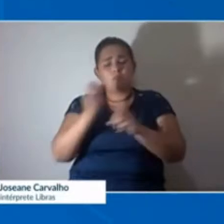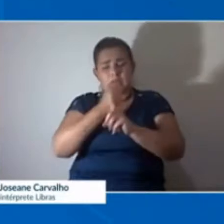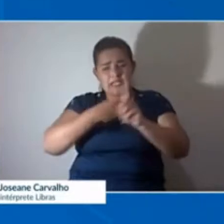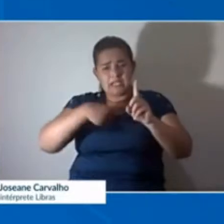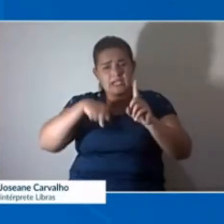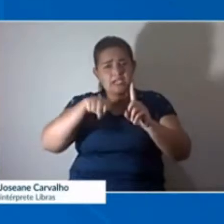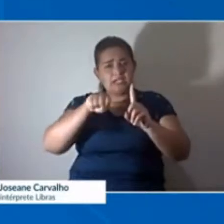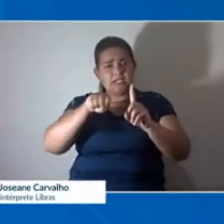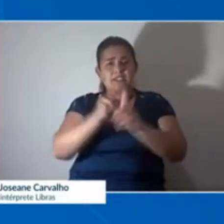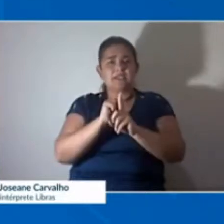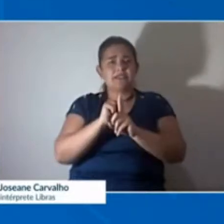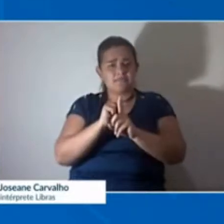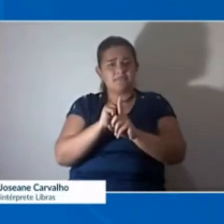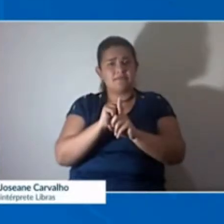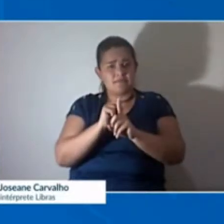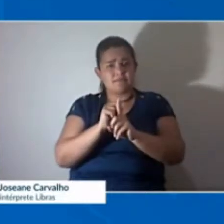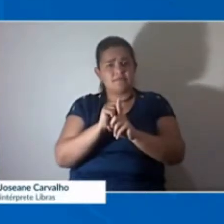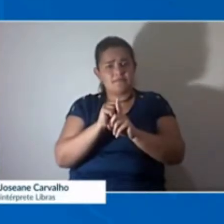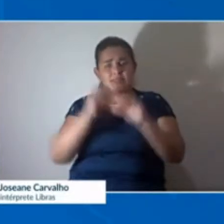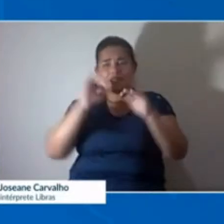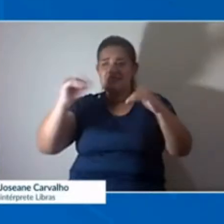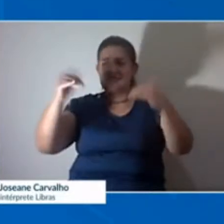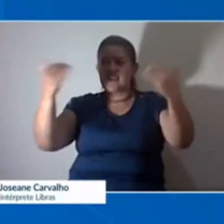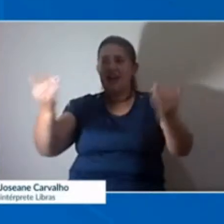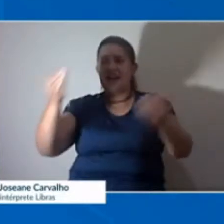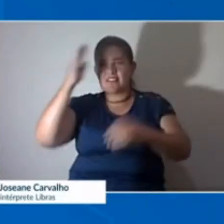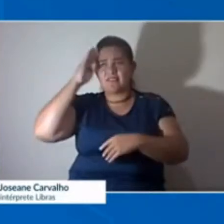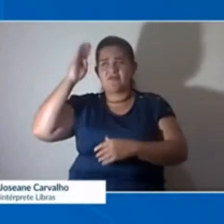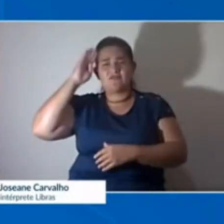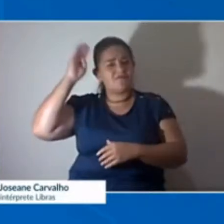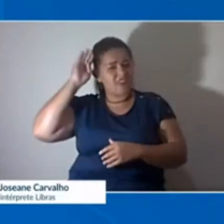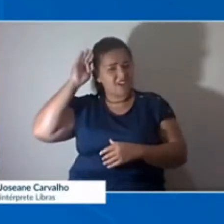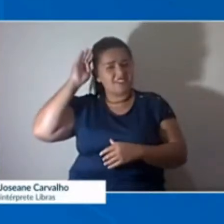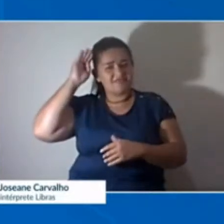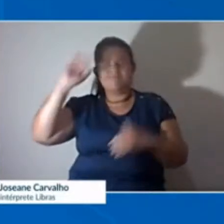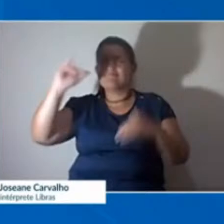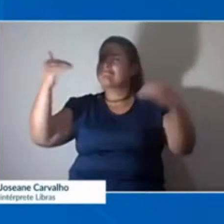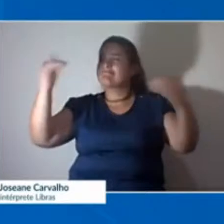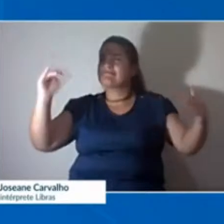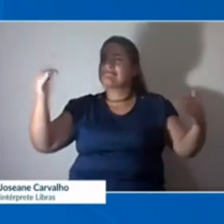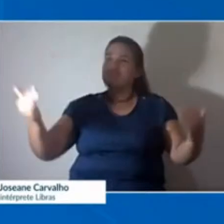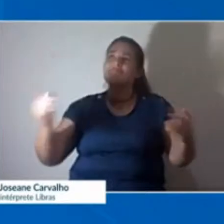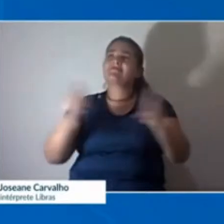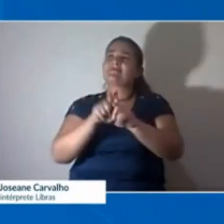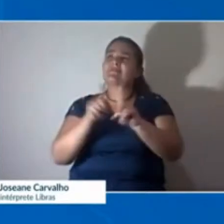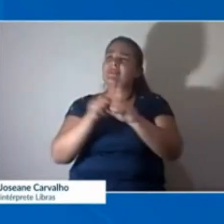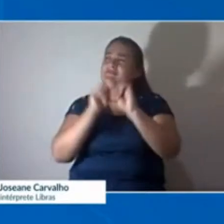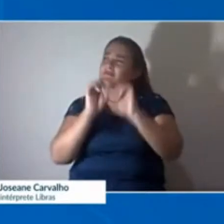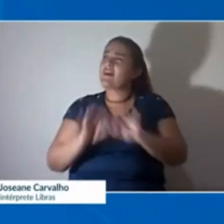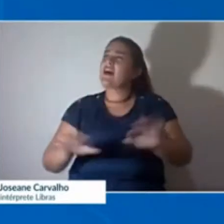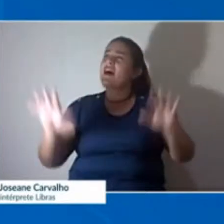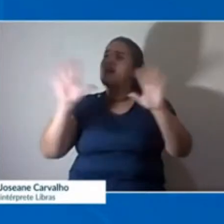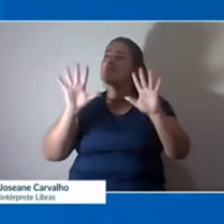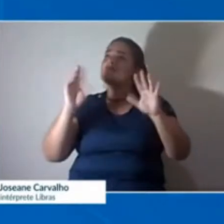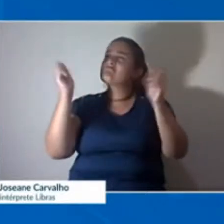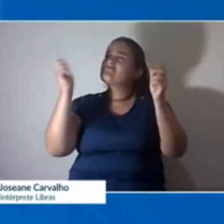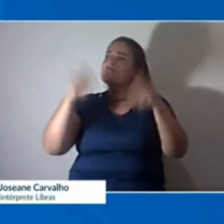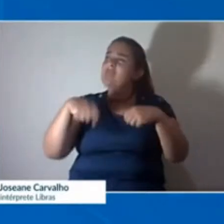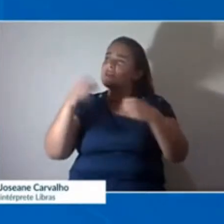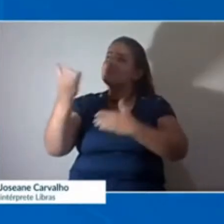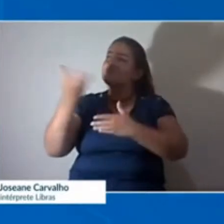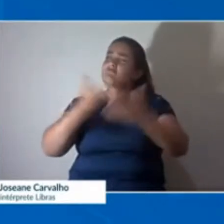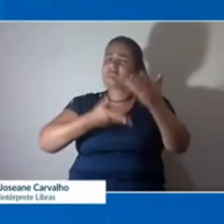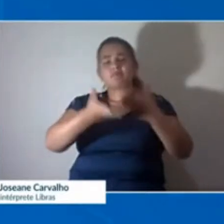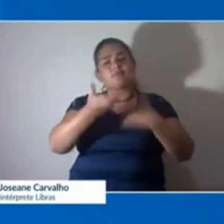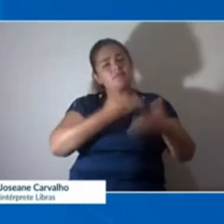Em sair do âmbito acadêmico e ampliar, então, as nossas possibilidades de diálogo. E o que nós